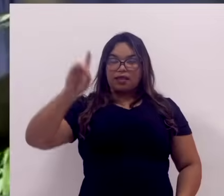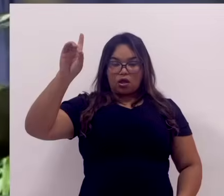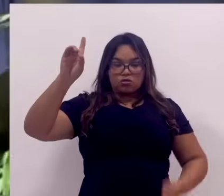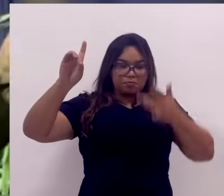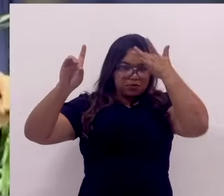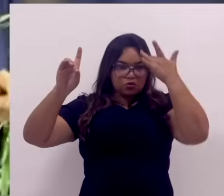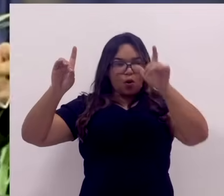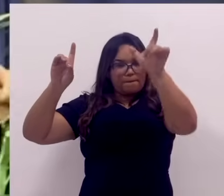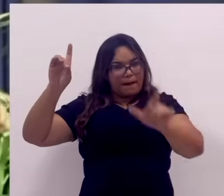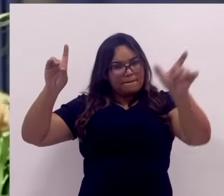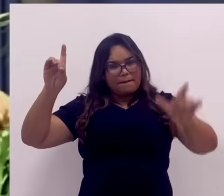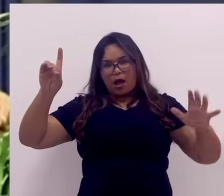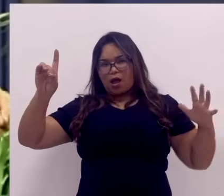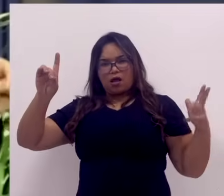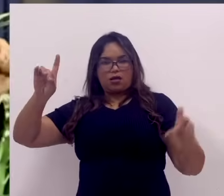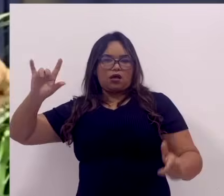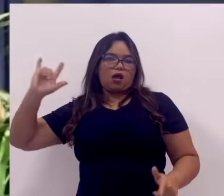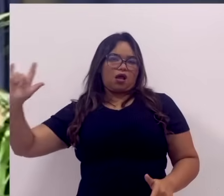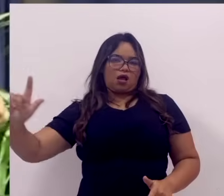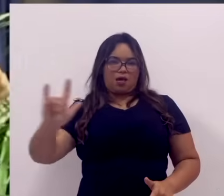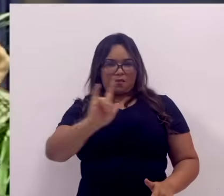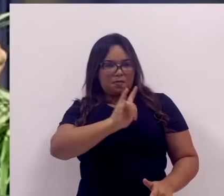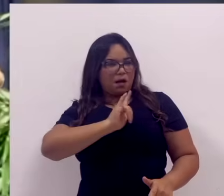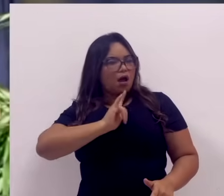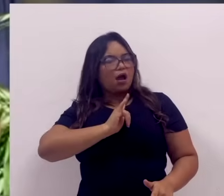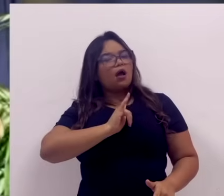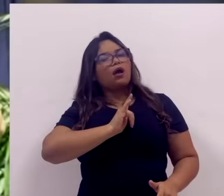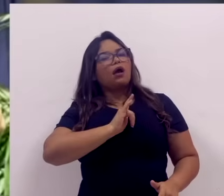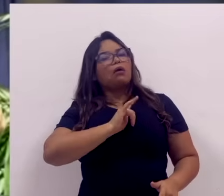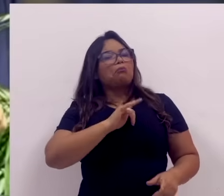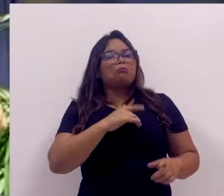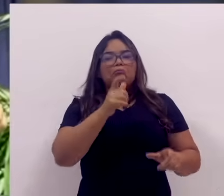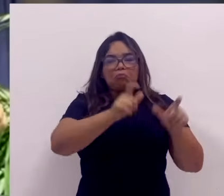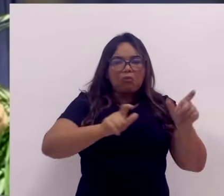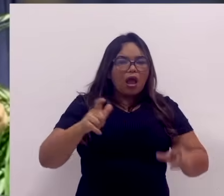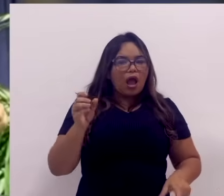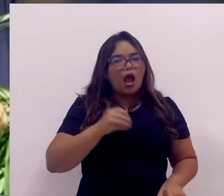seus erros, das suas falhas.